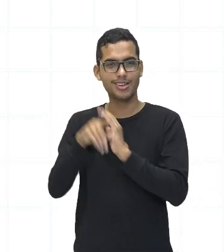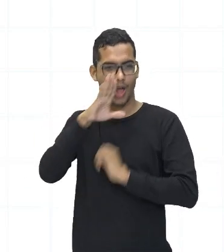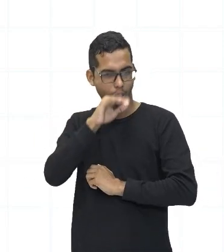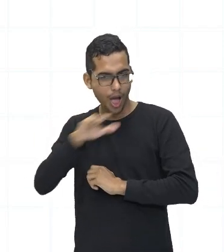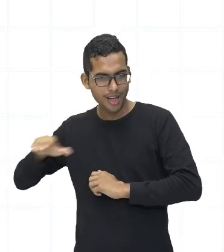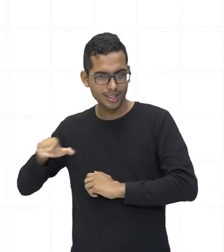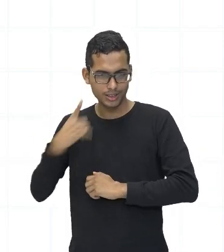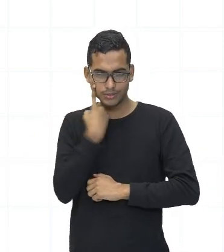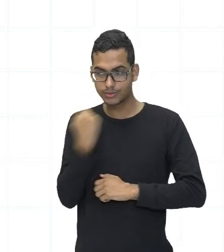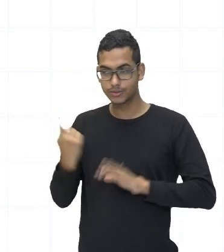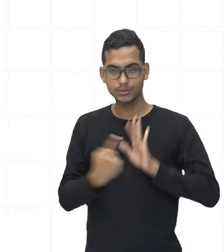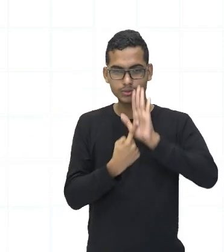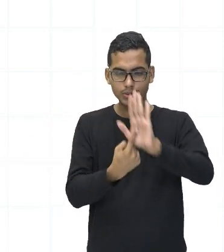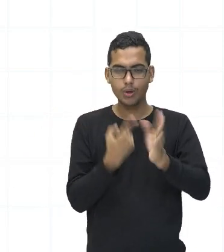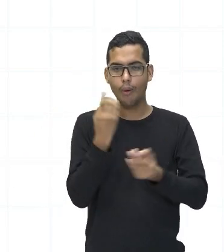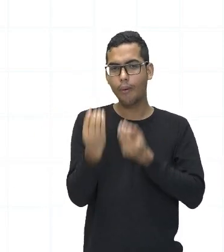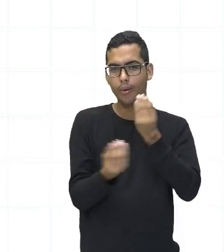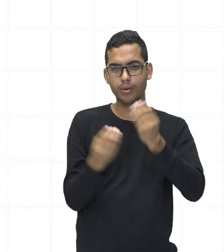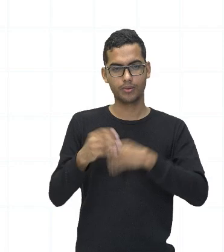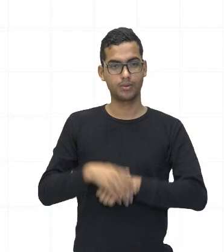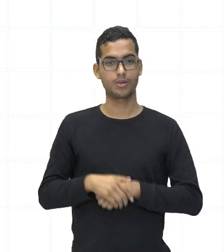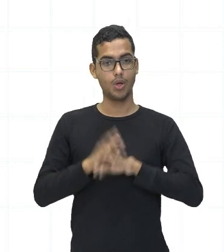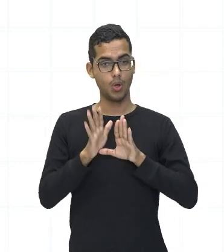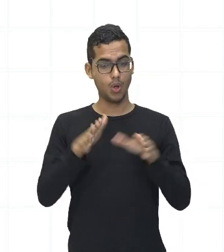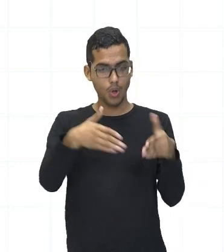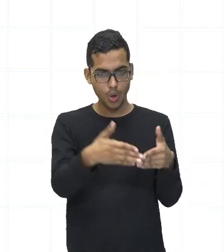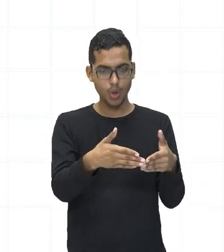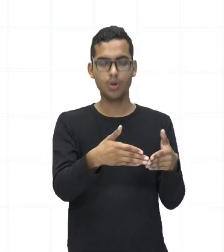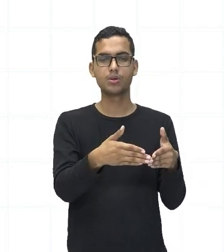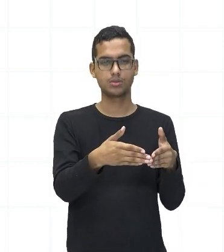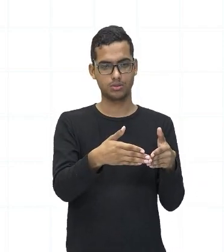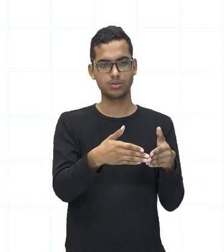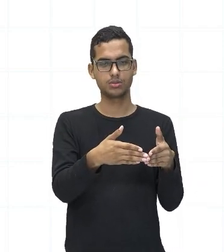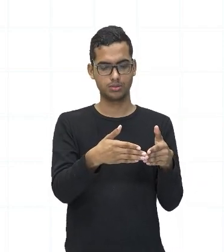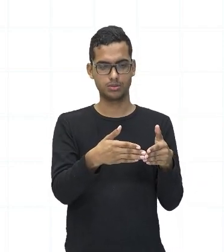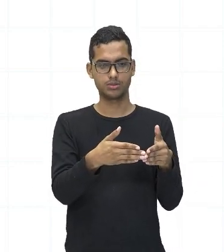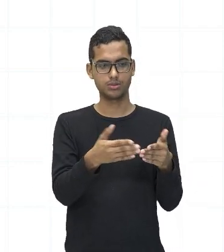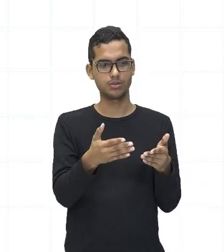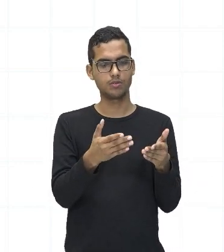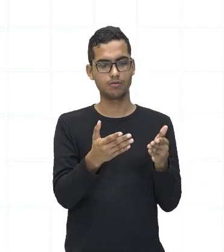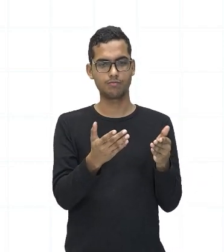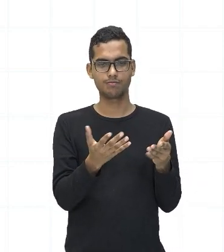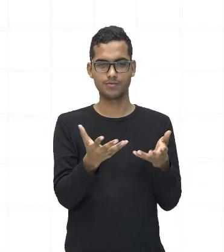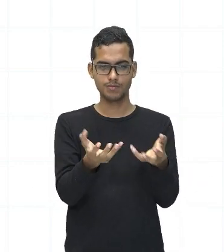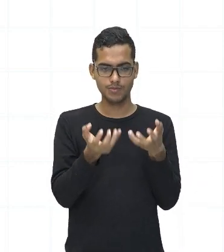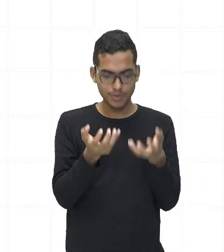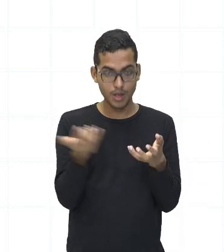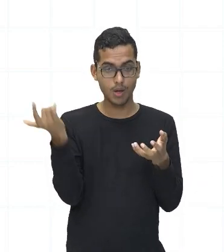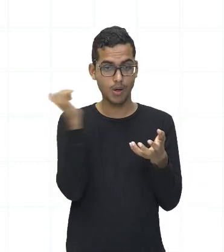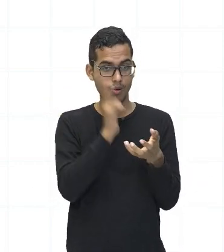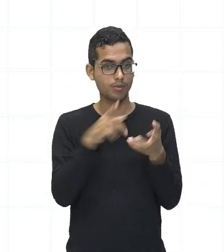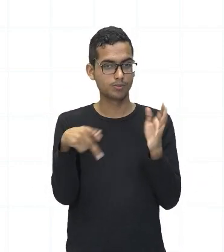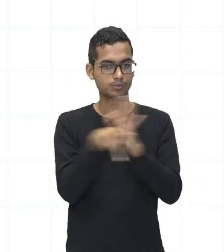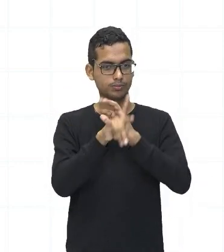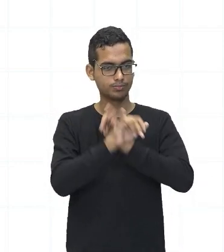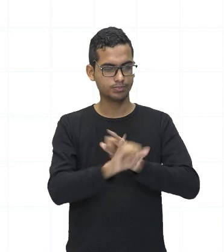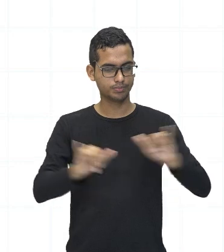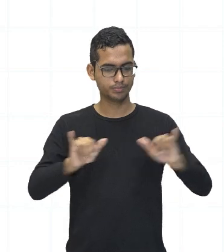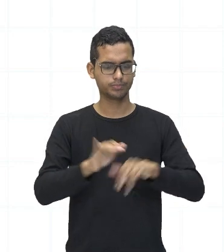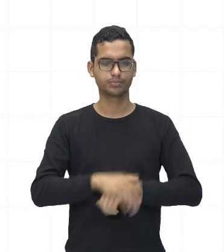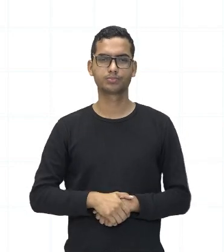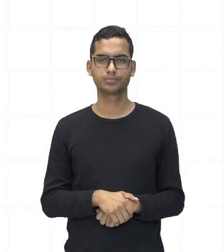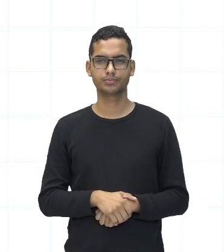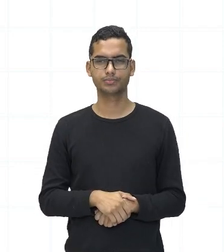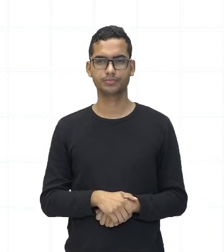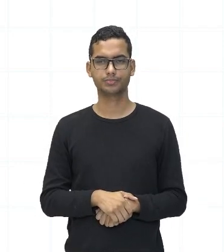pode indicar aí um direcionamento do público-alvo que se quer atingir com essa campanha, ok? Então tudo